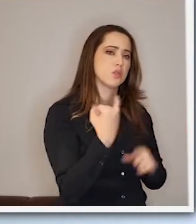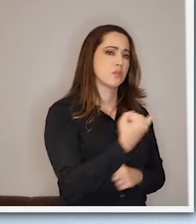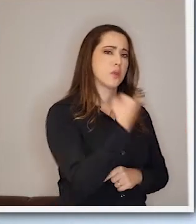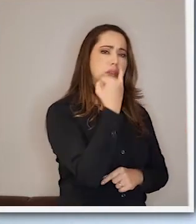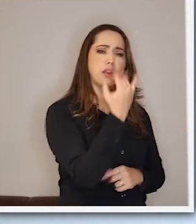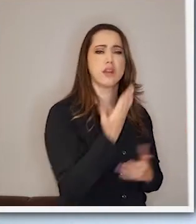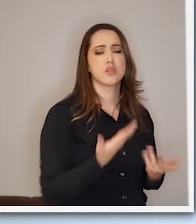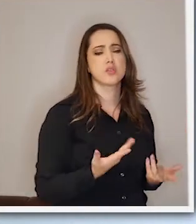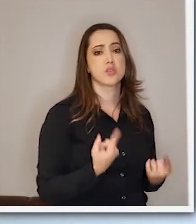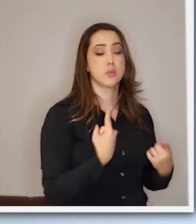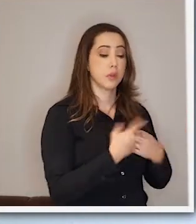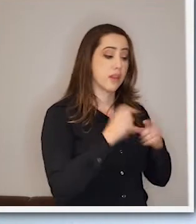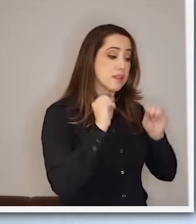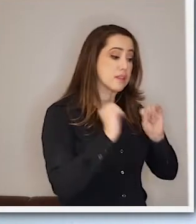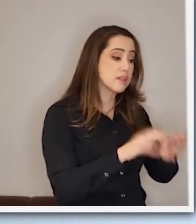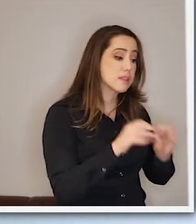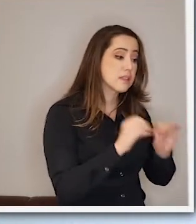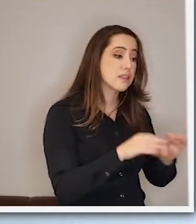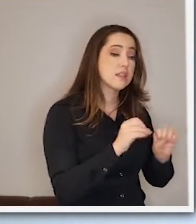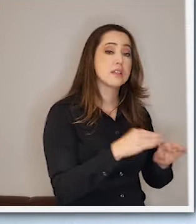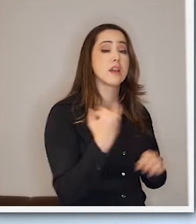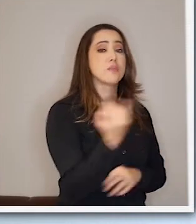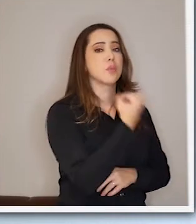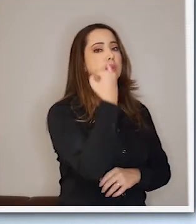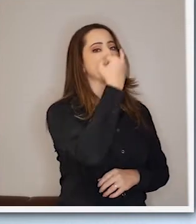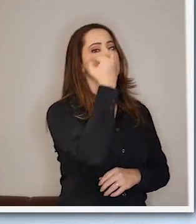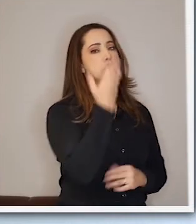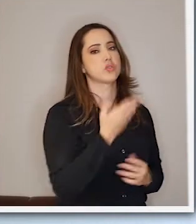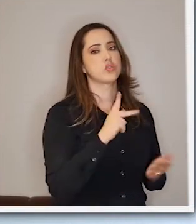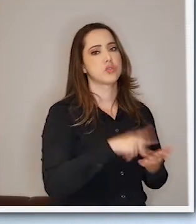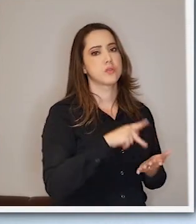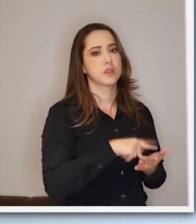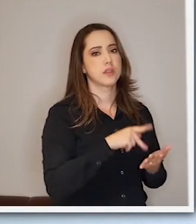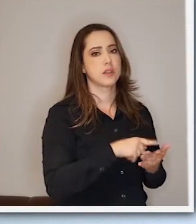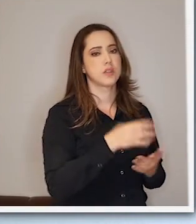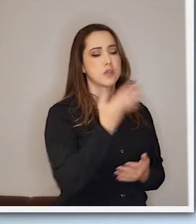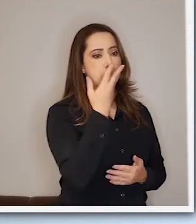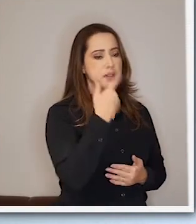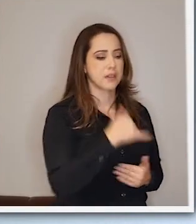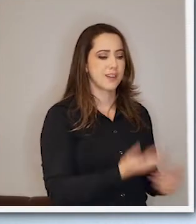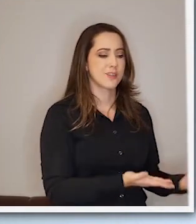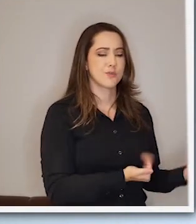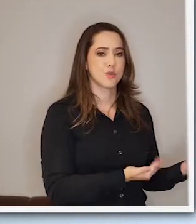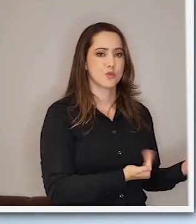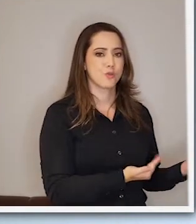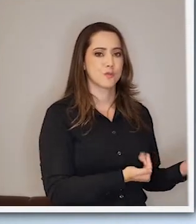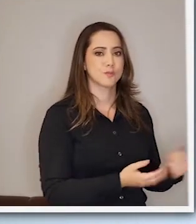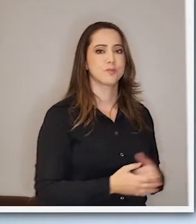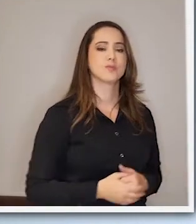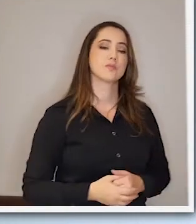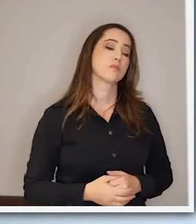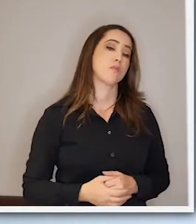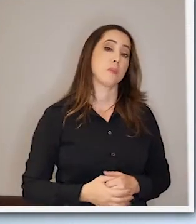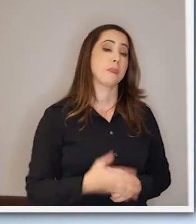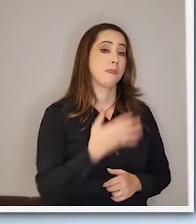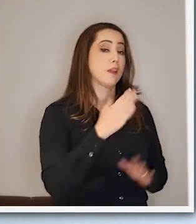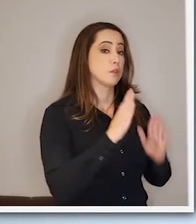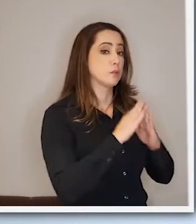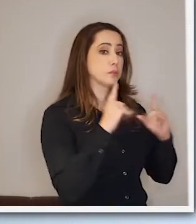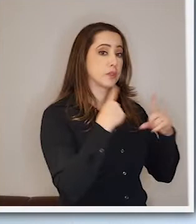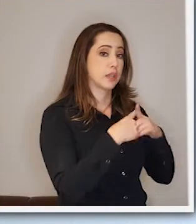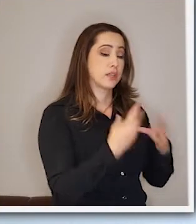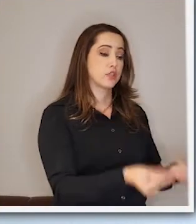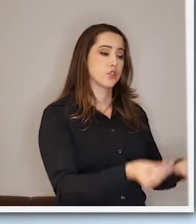na vida. A igreja ela tem um papel pedagógico social extremamente relevante para a adolescência e